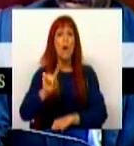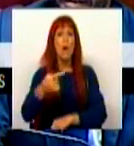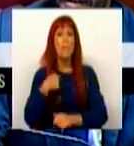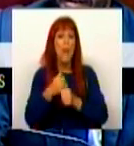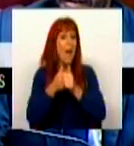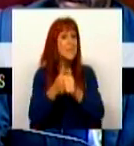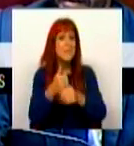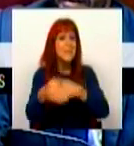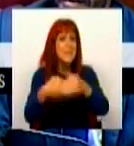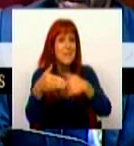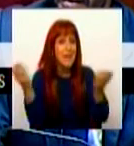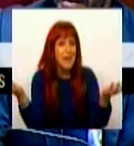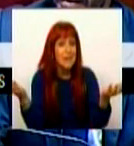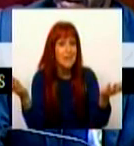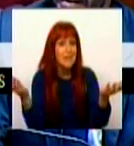seguir.